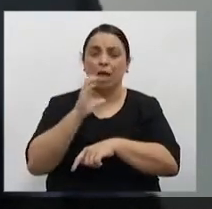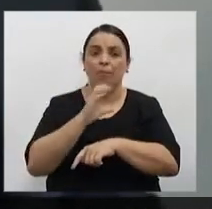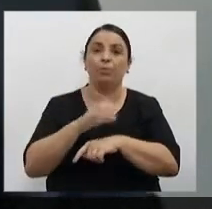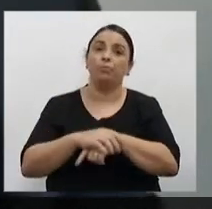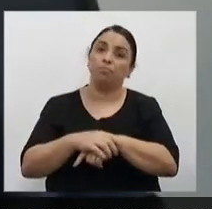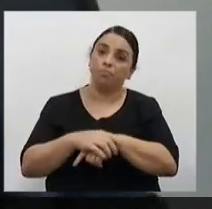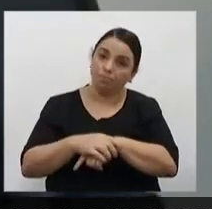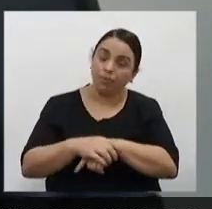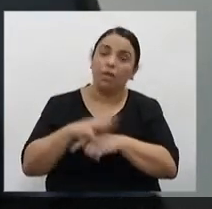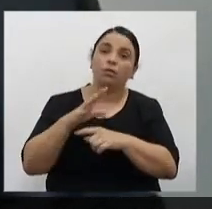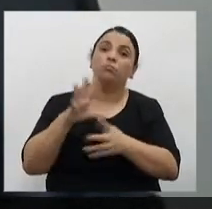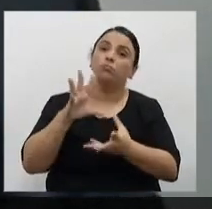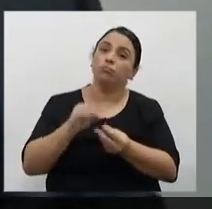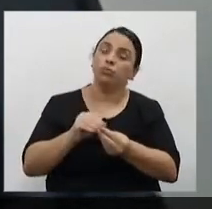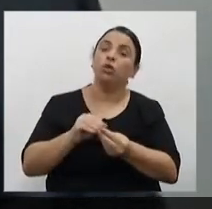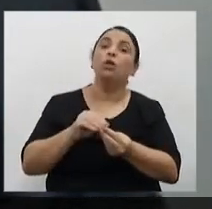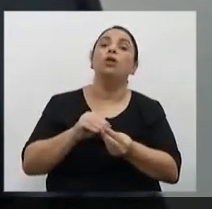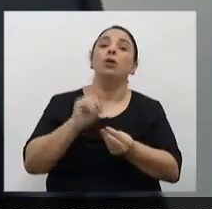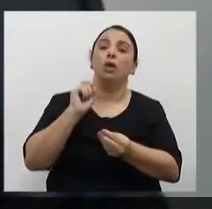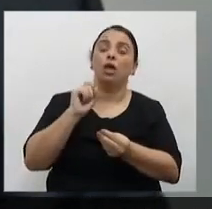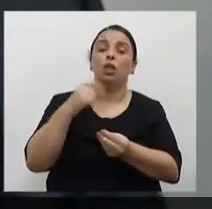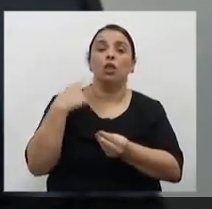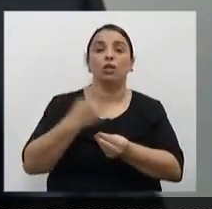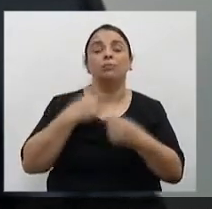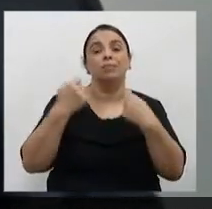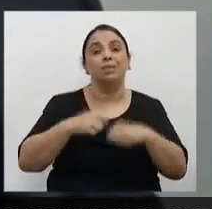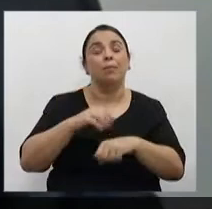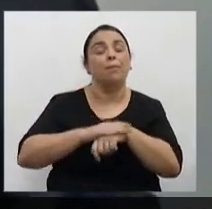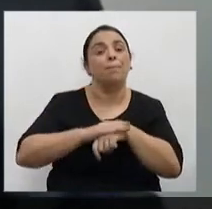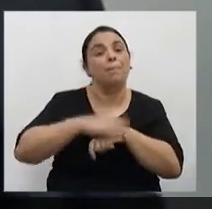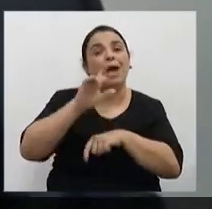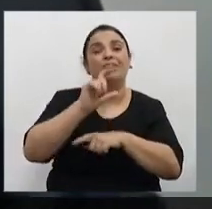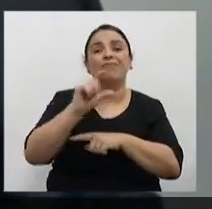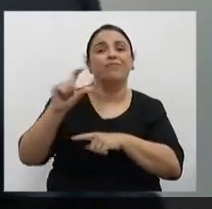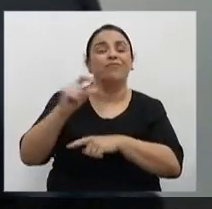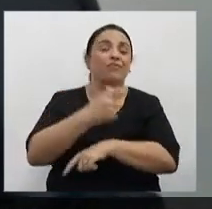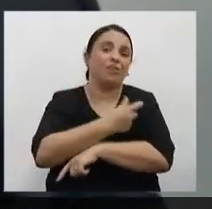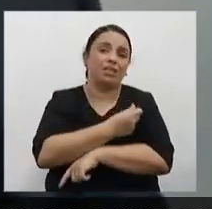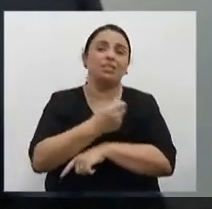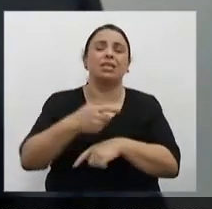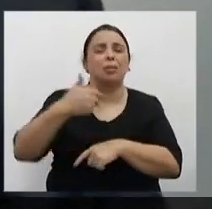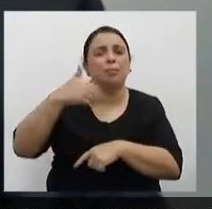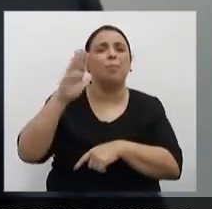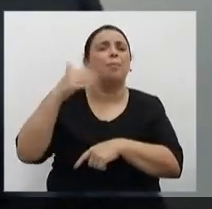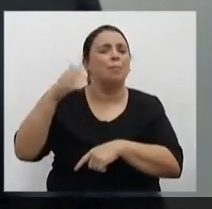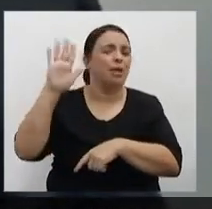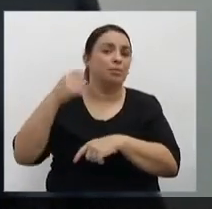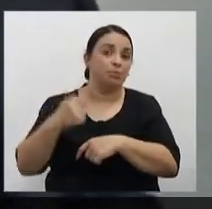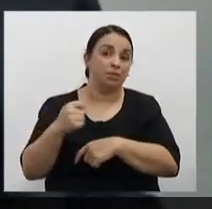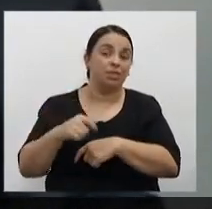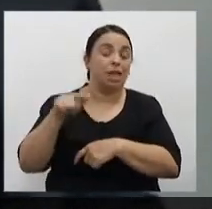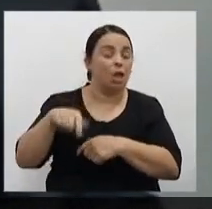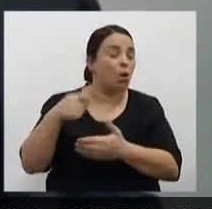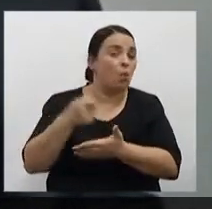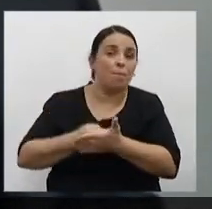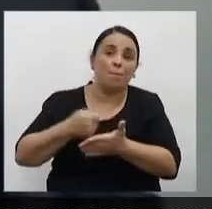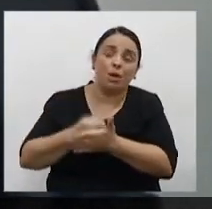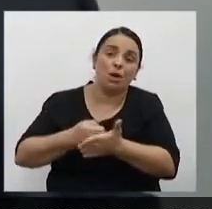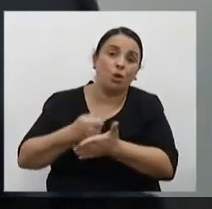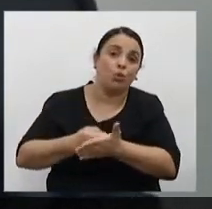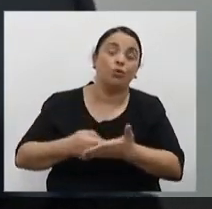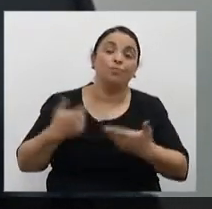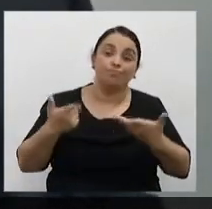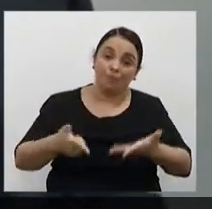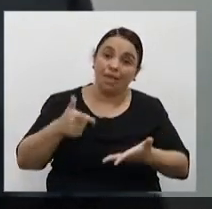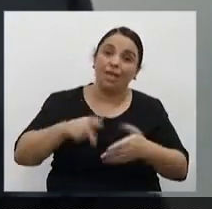tudo, precisamos de mais vacinas. Essa é uma luta constante. E vai servir também essa